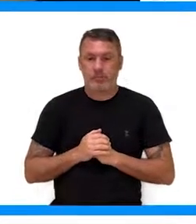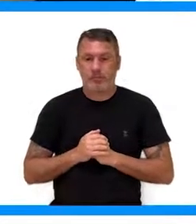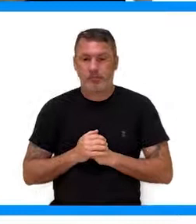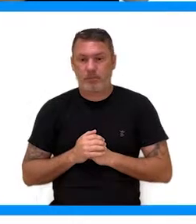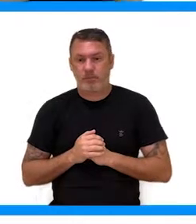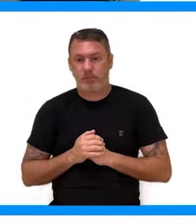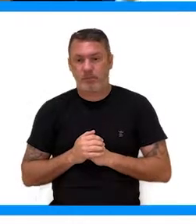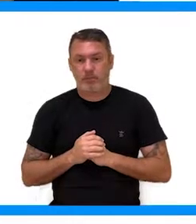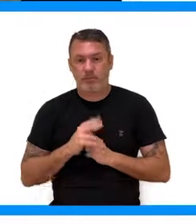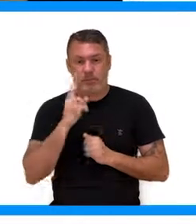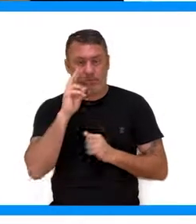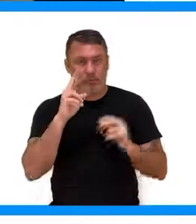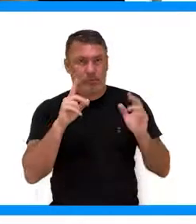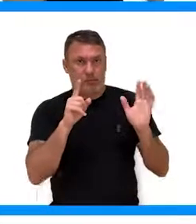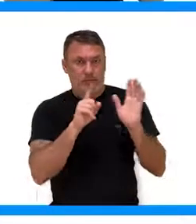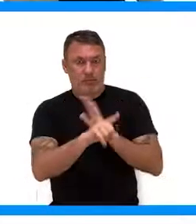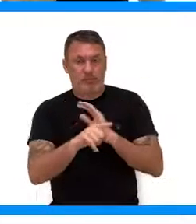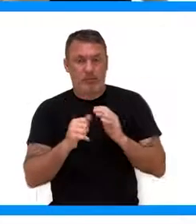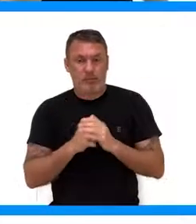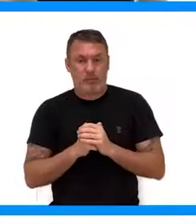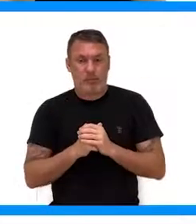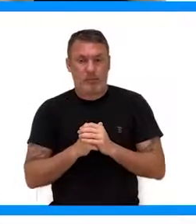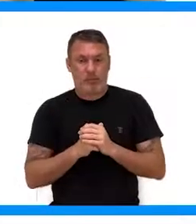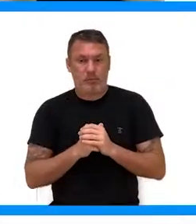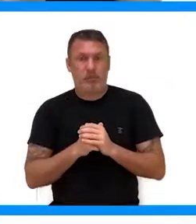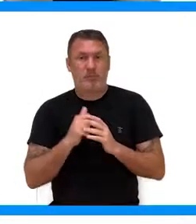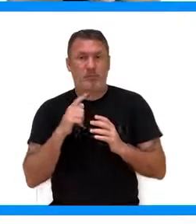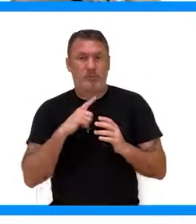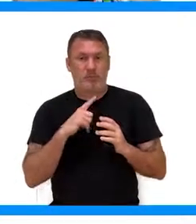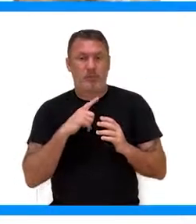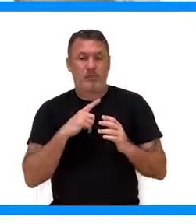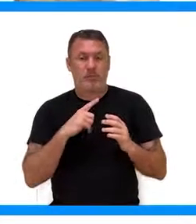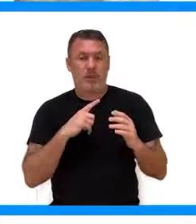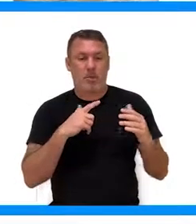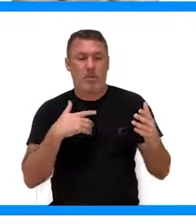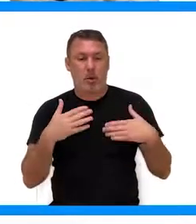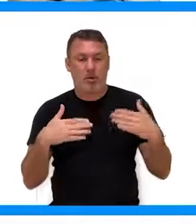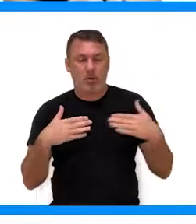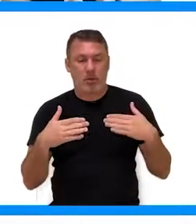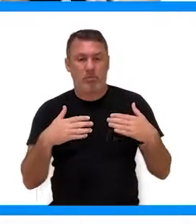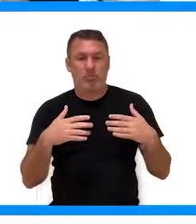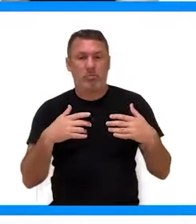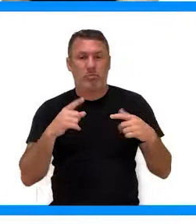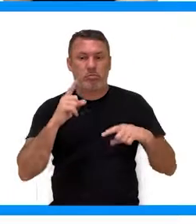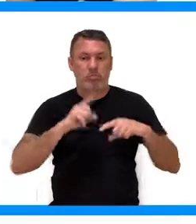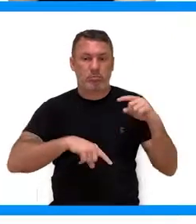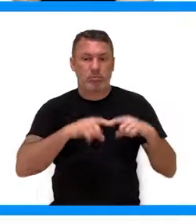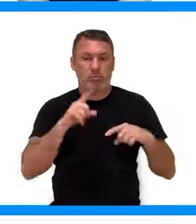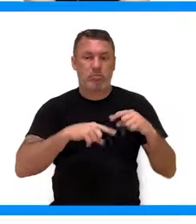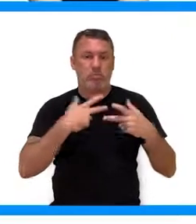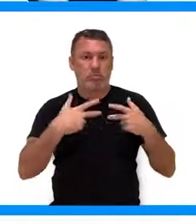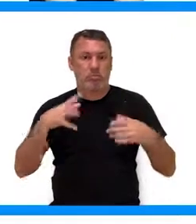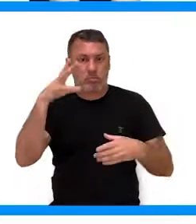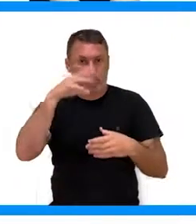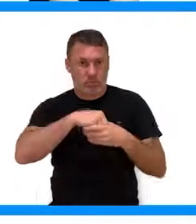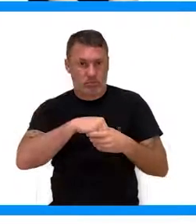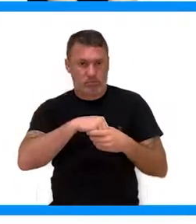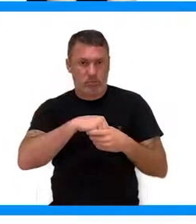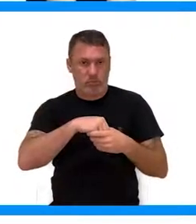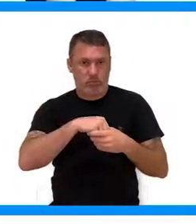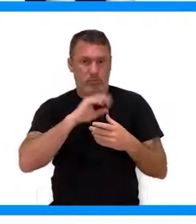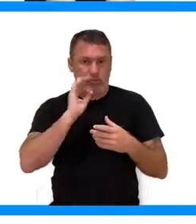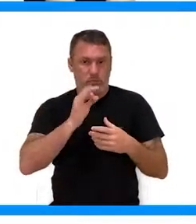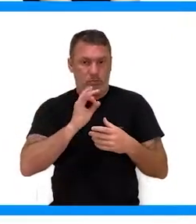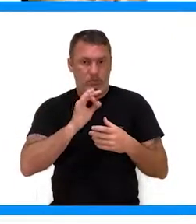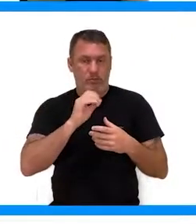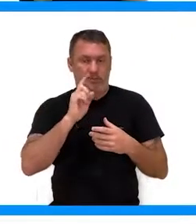Somada à produção voltada para o mercado interno, está a expansão das culturas de exportação.